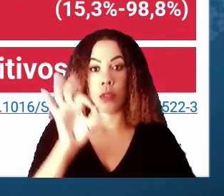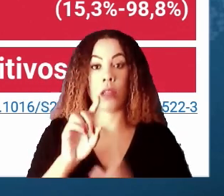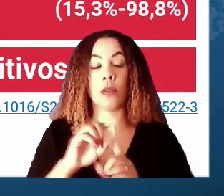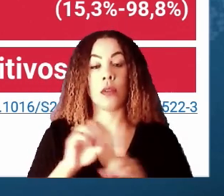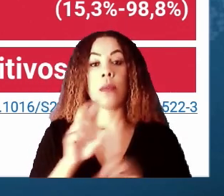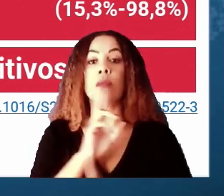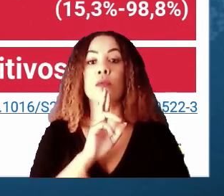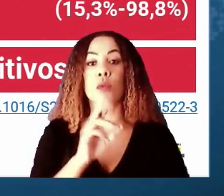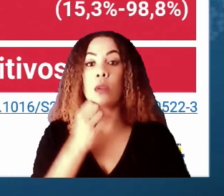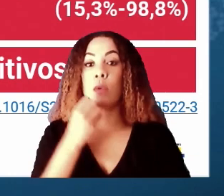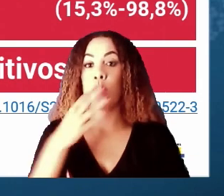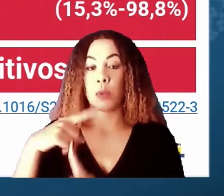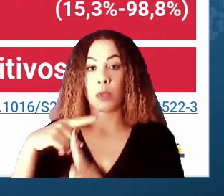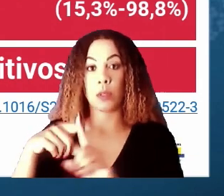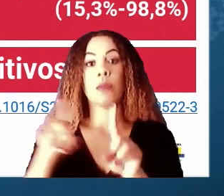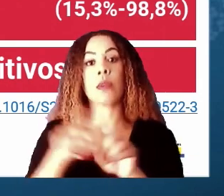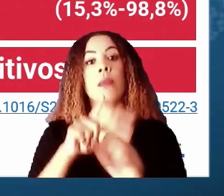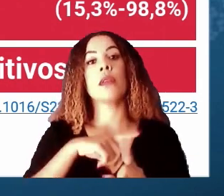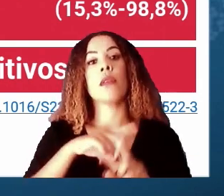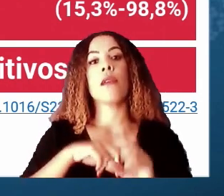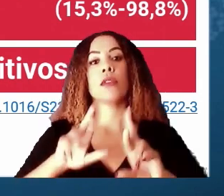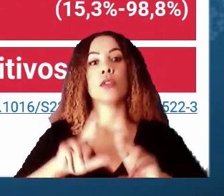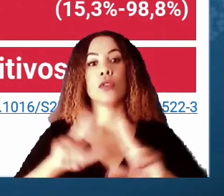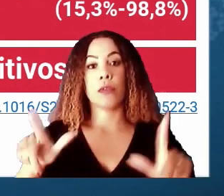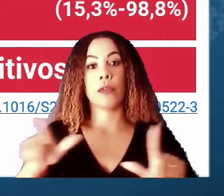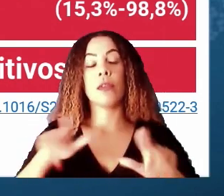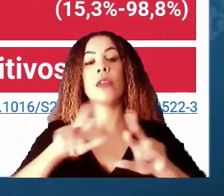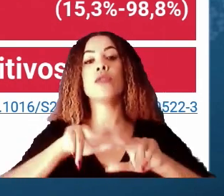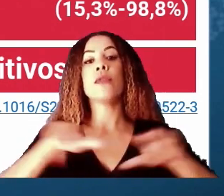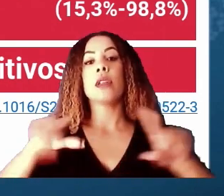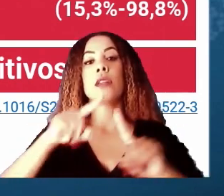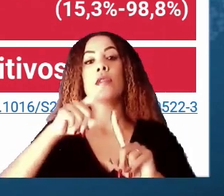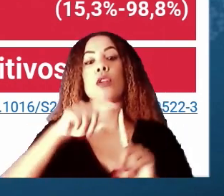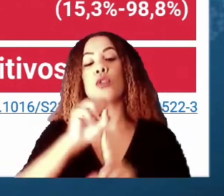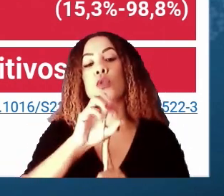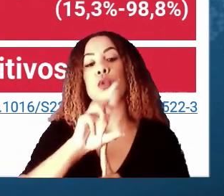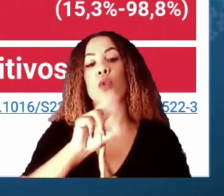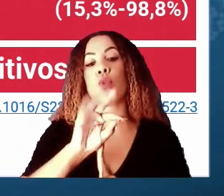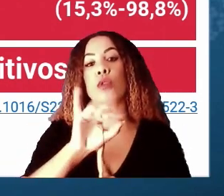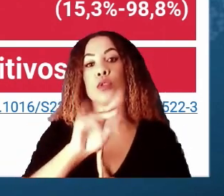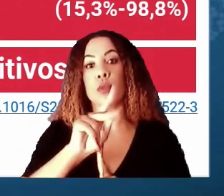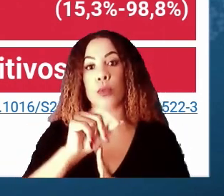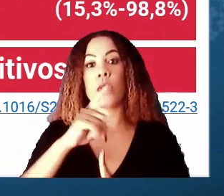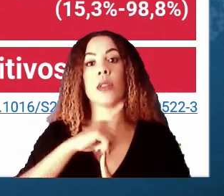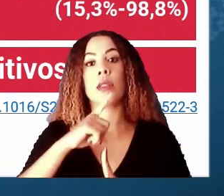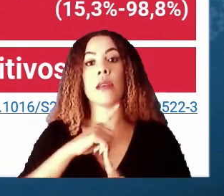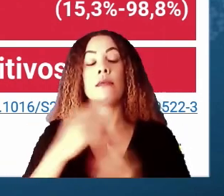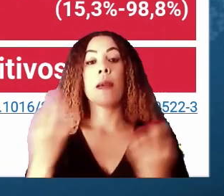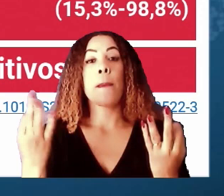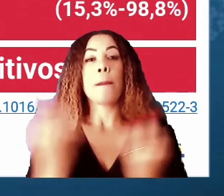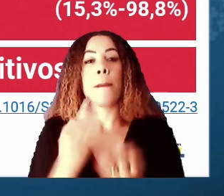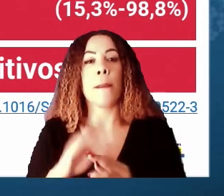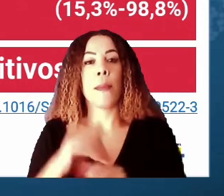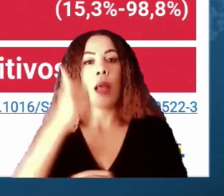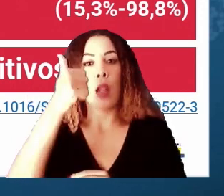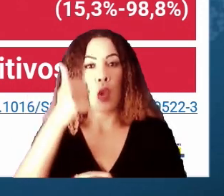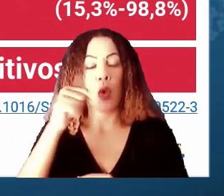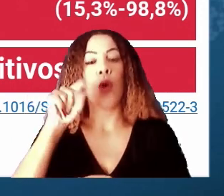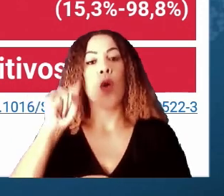variação entre os diferentes sorotipos, com predomínio ali de uma eficácia melhor entre o sorotipo,